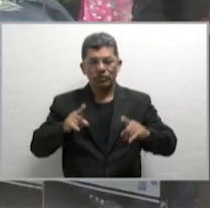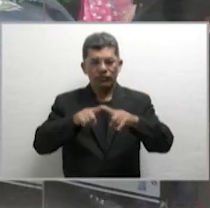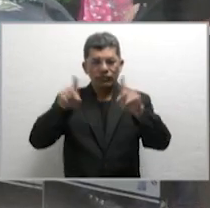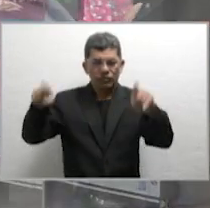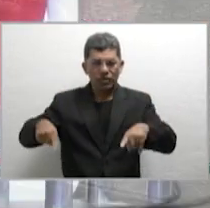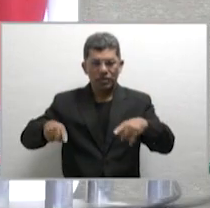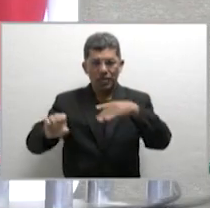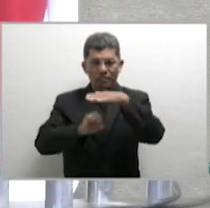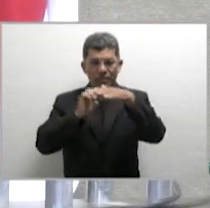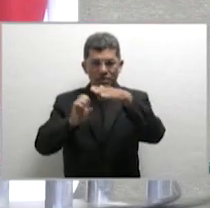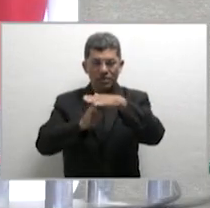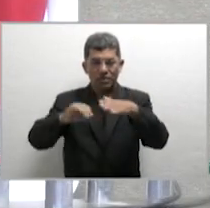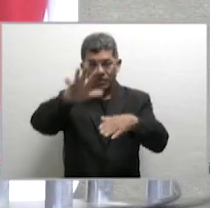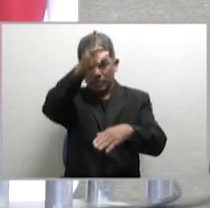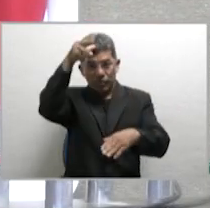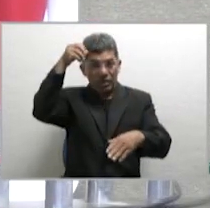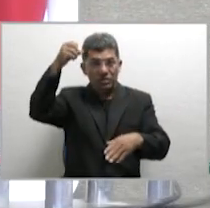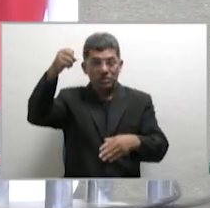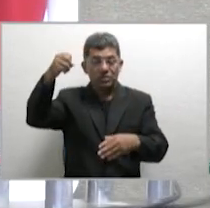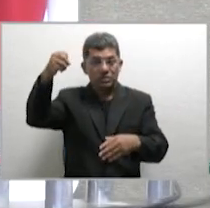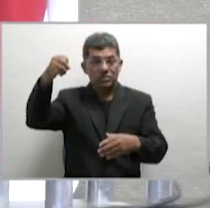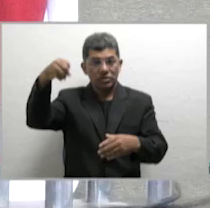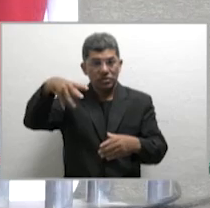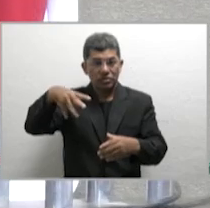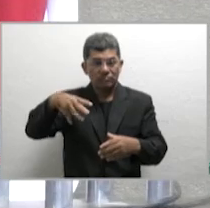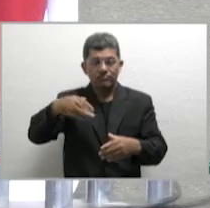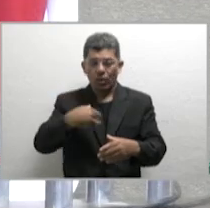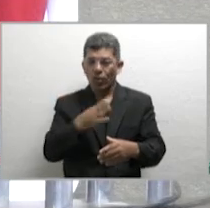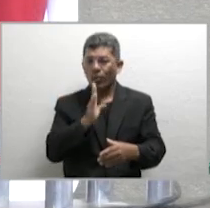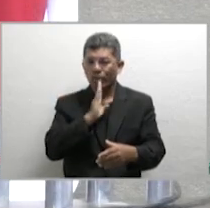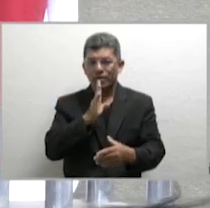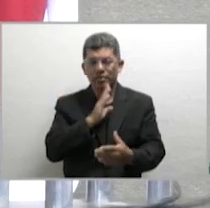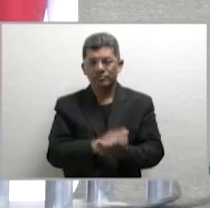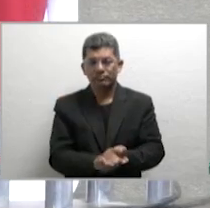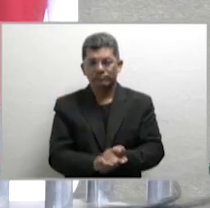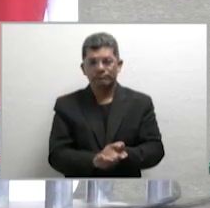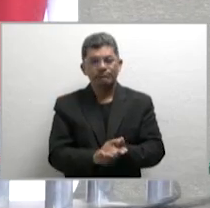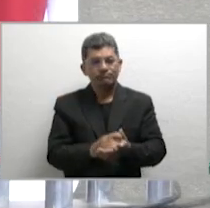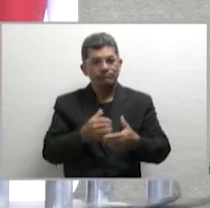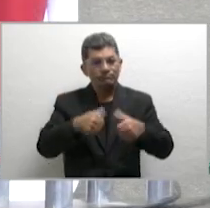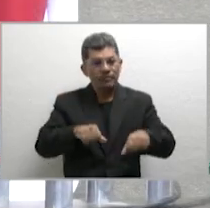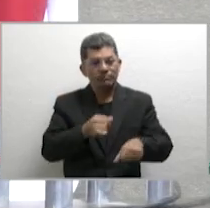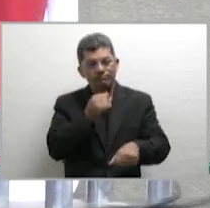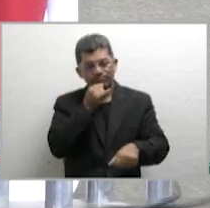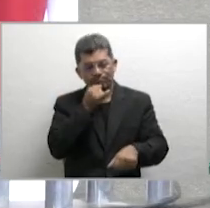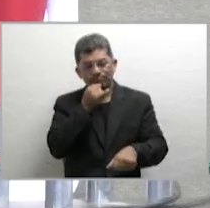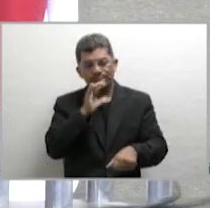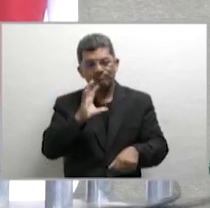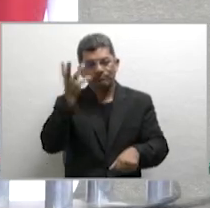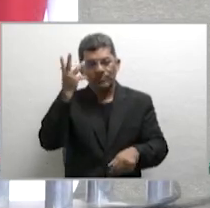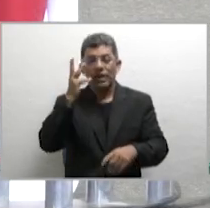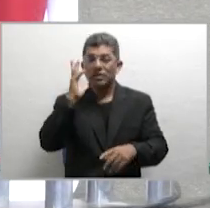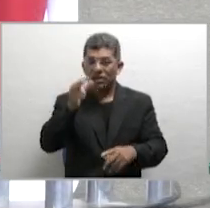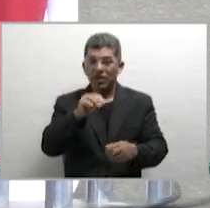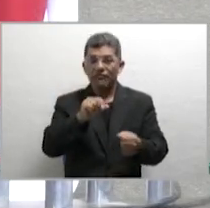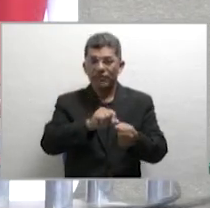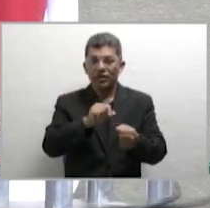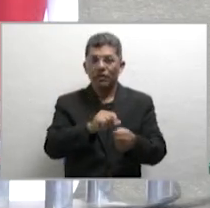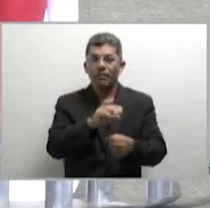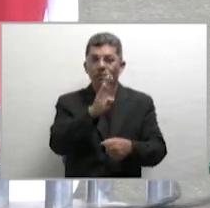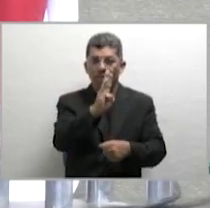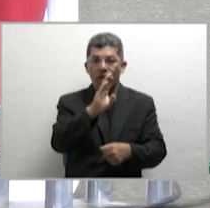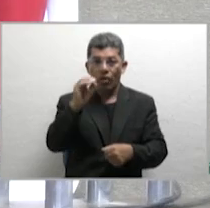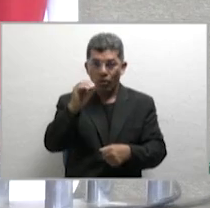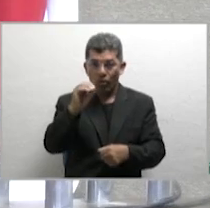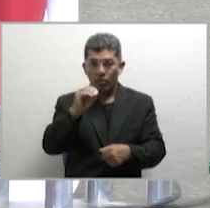da Amazonas Energia, eu a conheço e fico muito triste, é lamentável. Eles já fizeram o BO, estão tomando todas